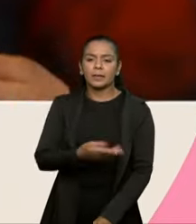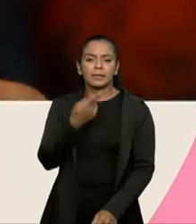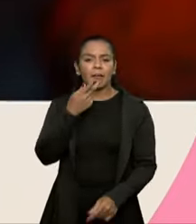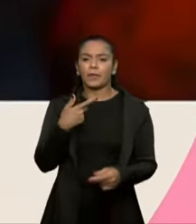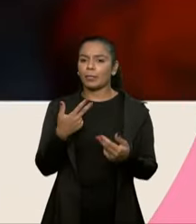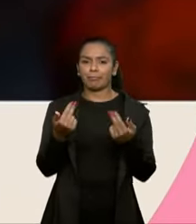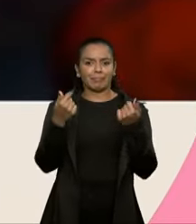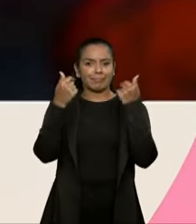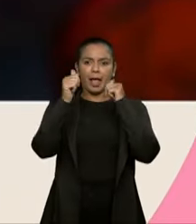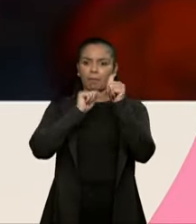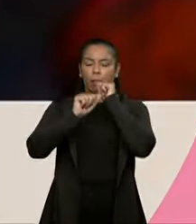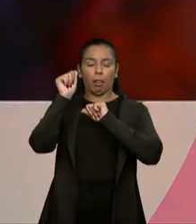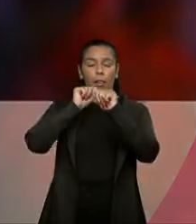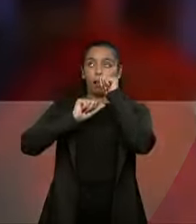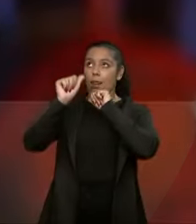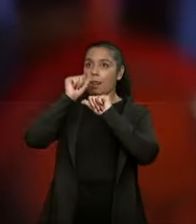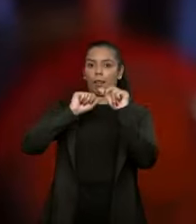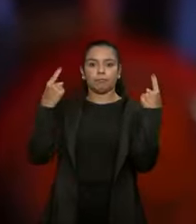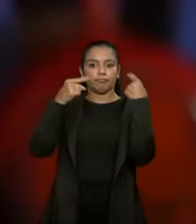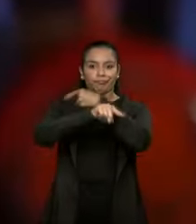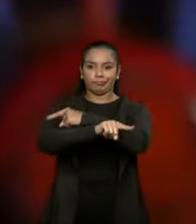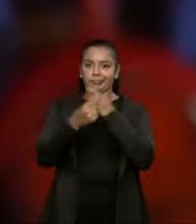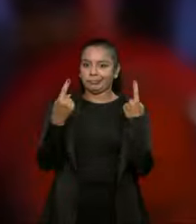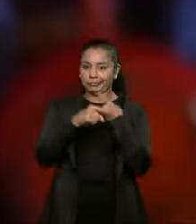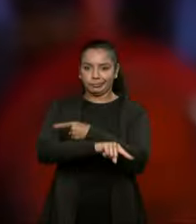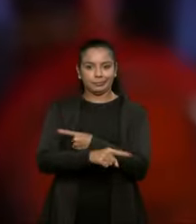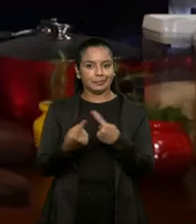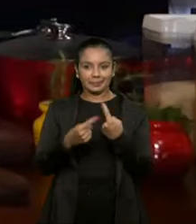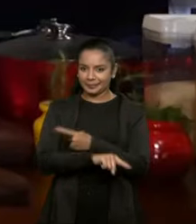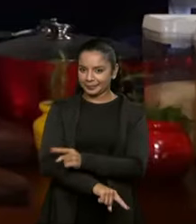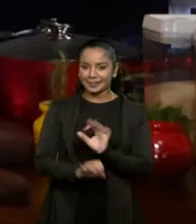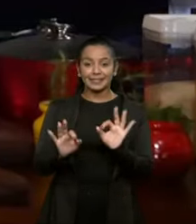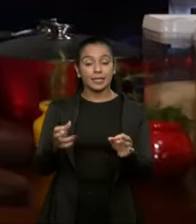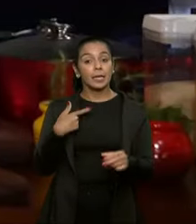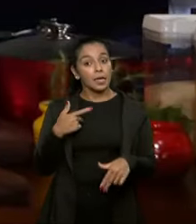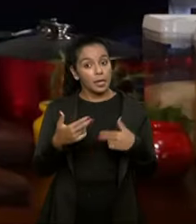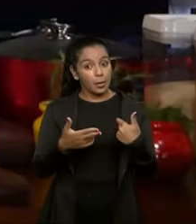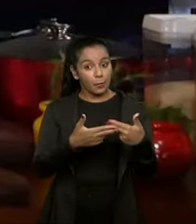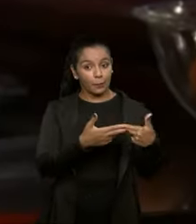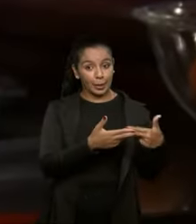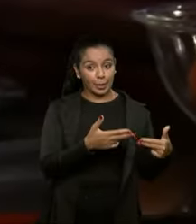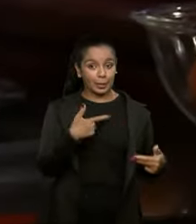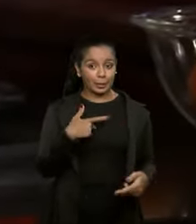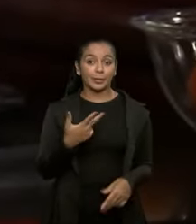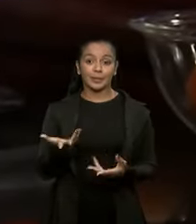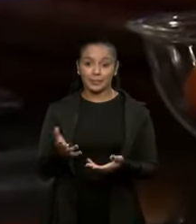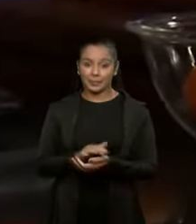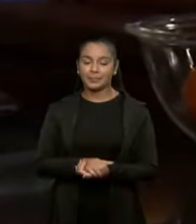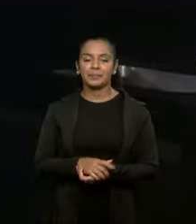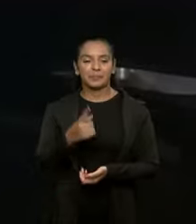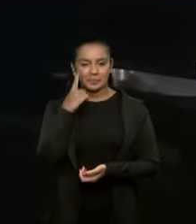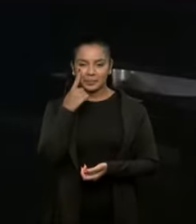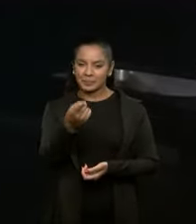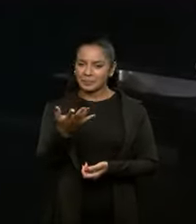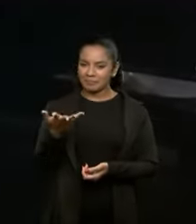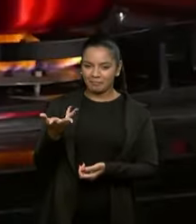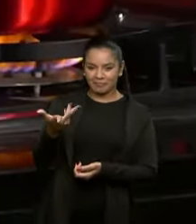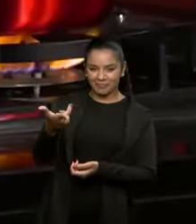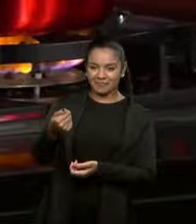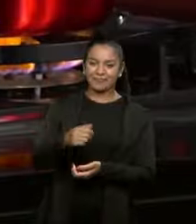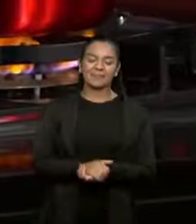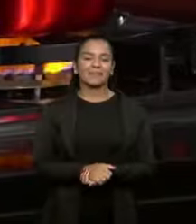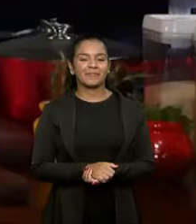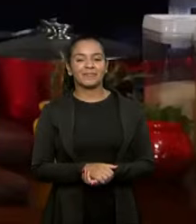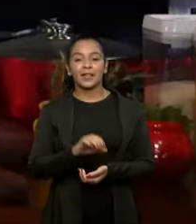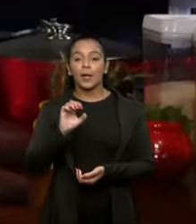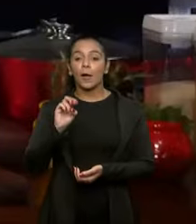Cré. Vai editar? Não, e não, eu que fui editar, me ferrei todo. Olha lá ele lá, maravilhoso. Ah, isso aí é o